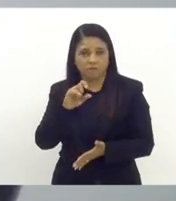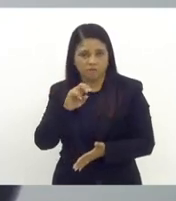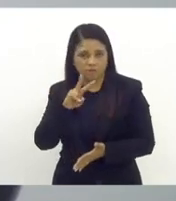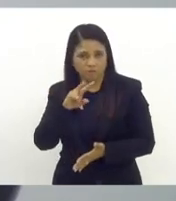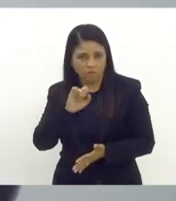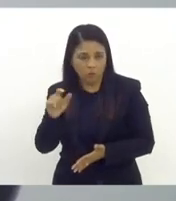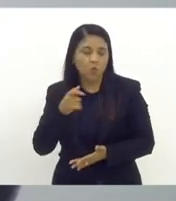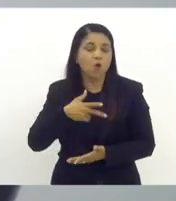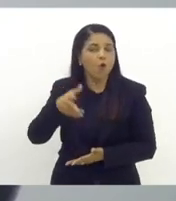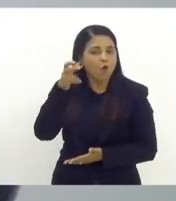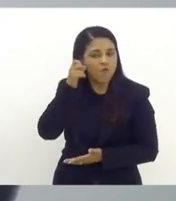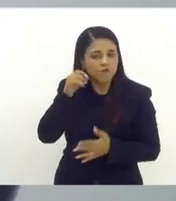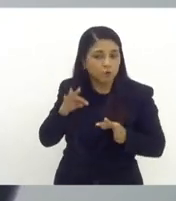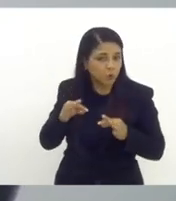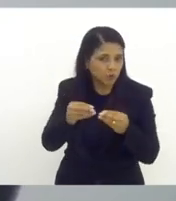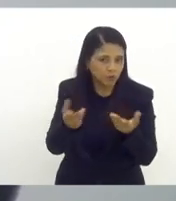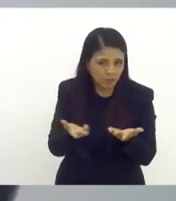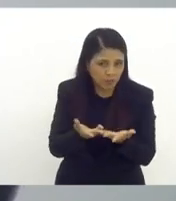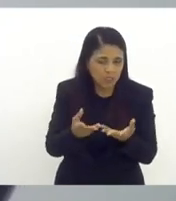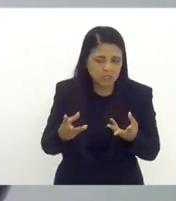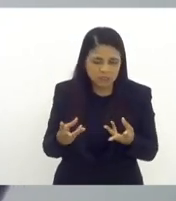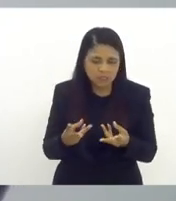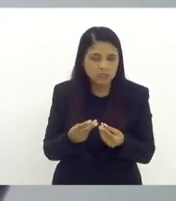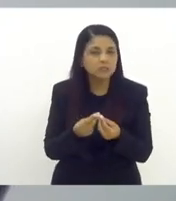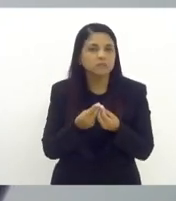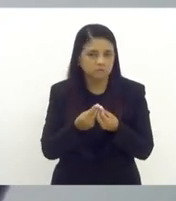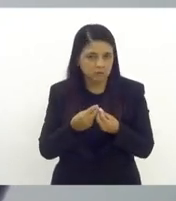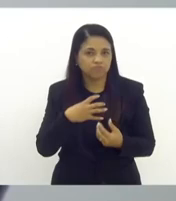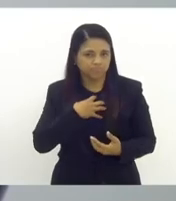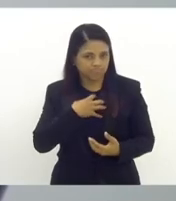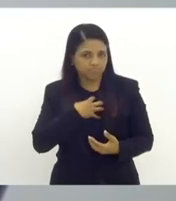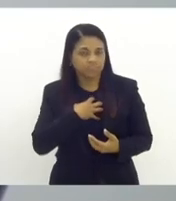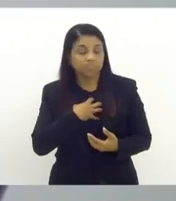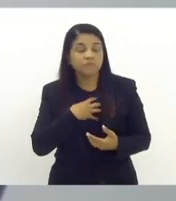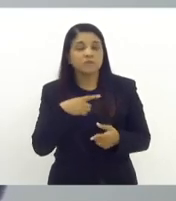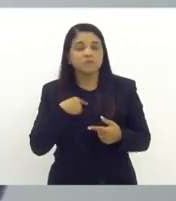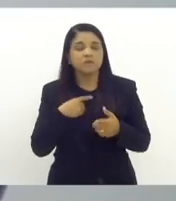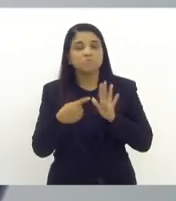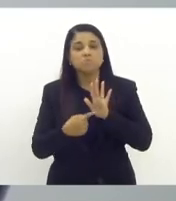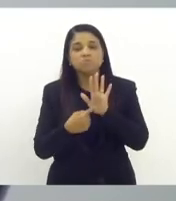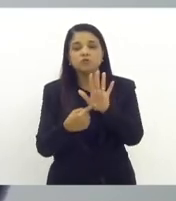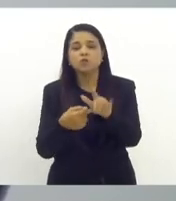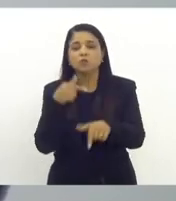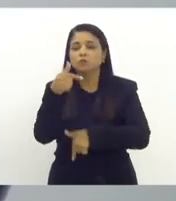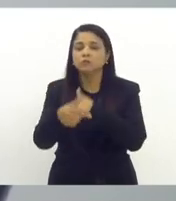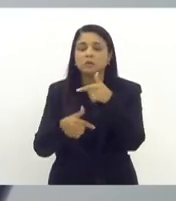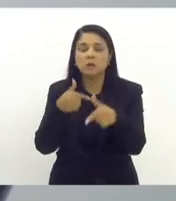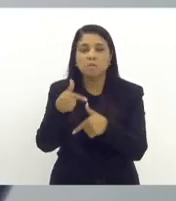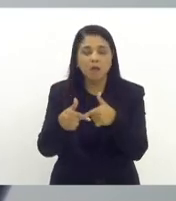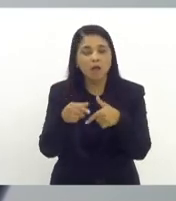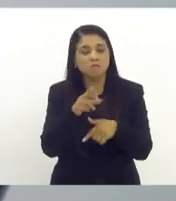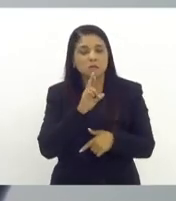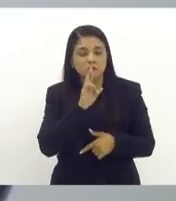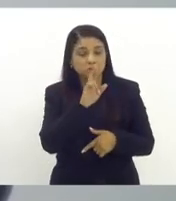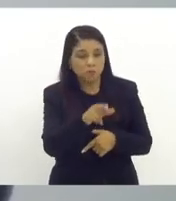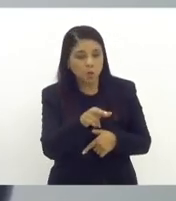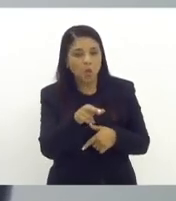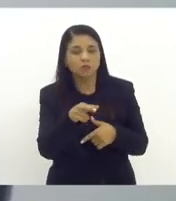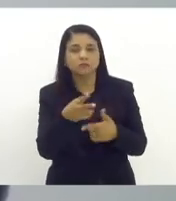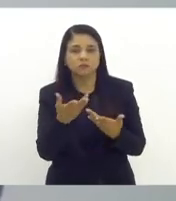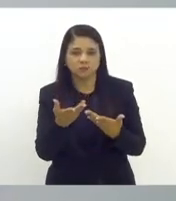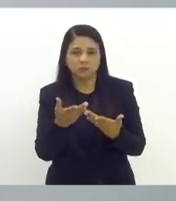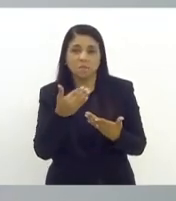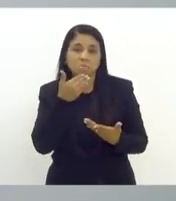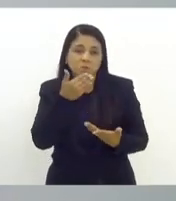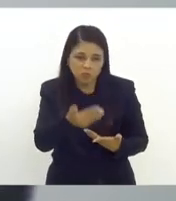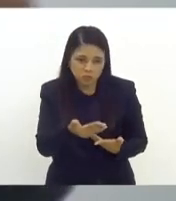aqui eu vou verificar se a gente tem como fazer uma prestação de serviço para vocês compatível com a demanda também